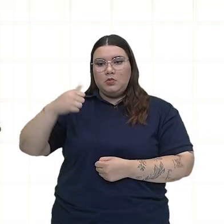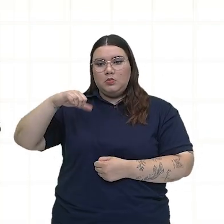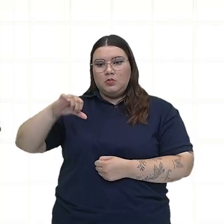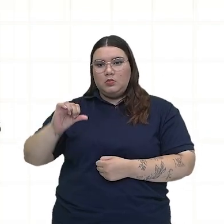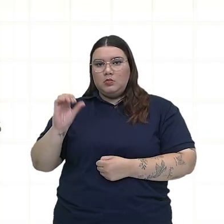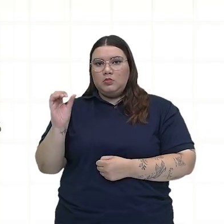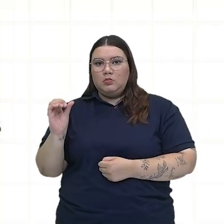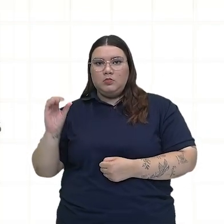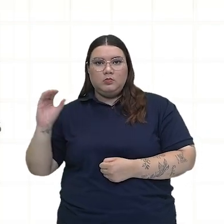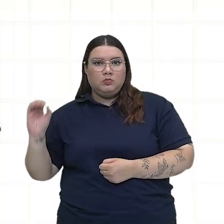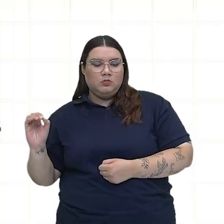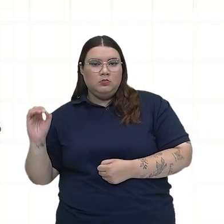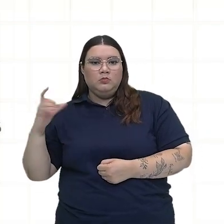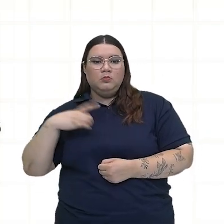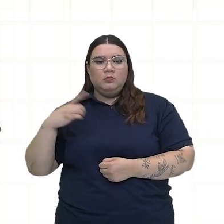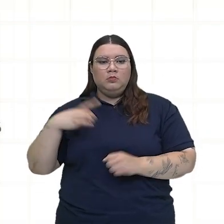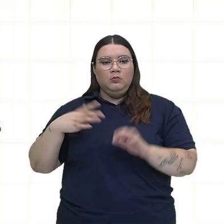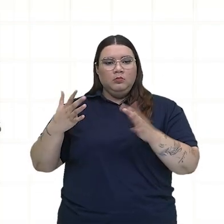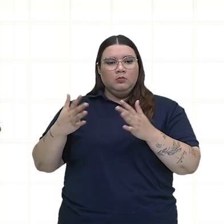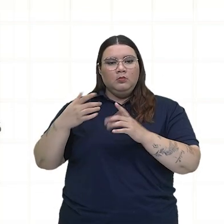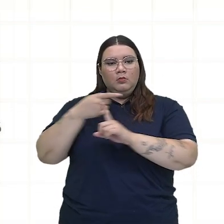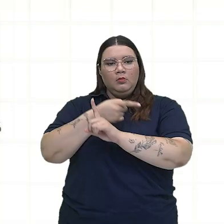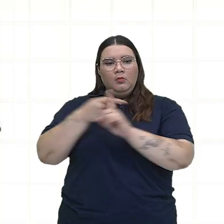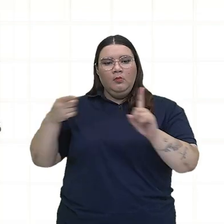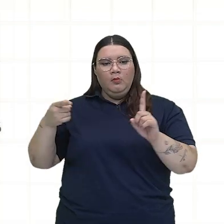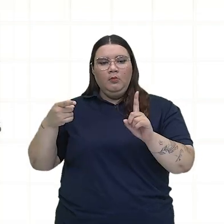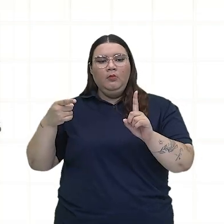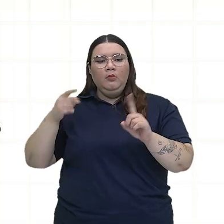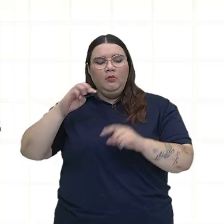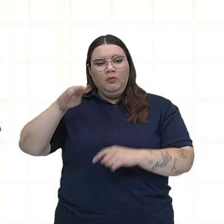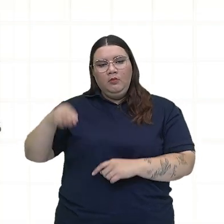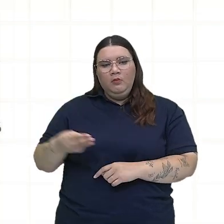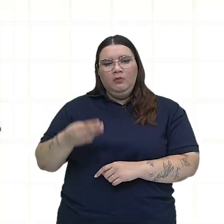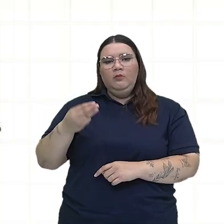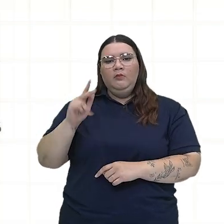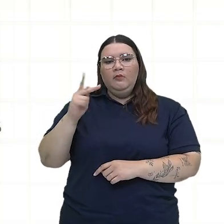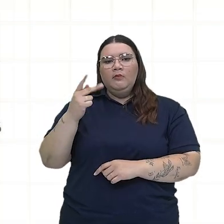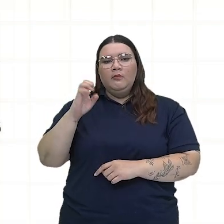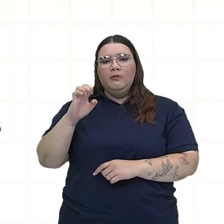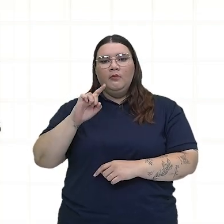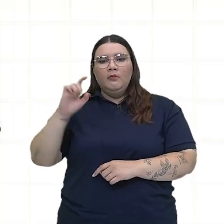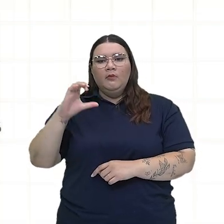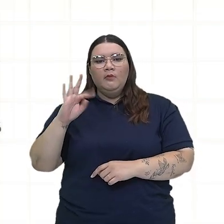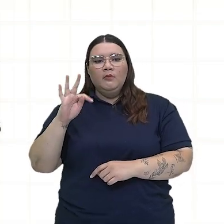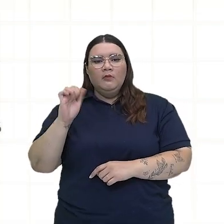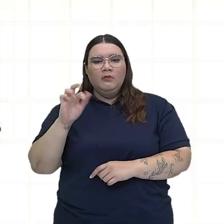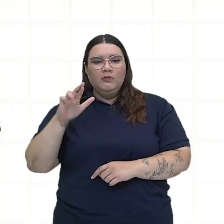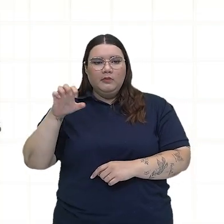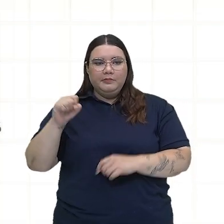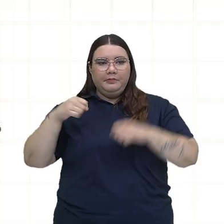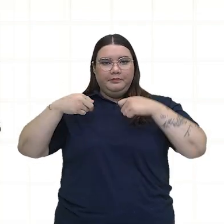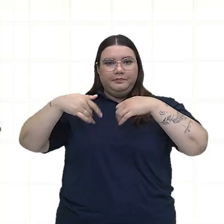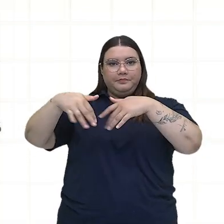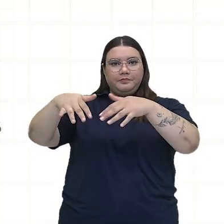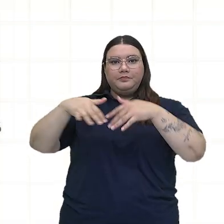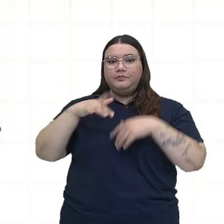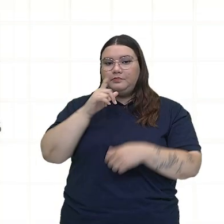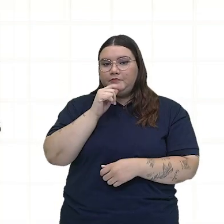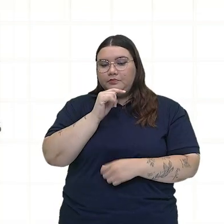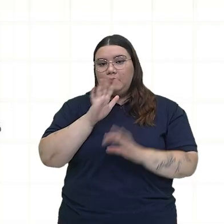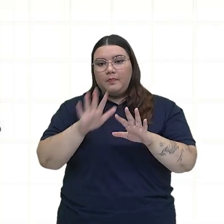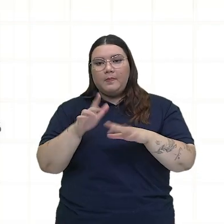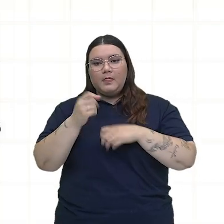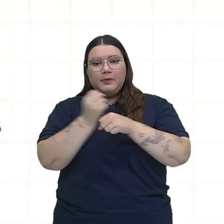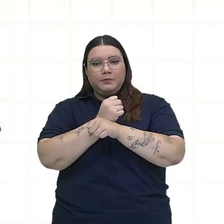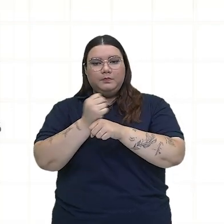500 mil de hectares no Brasil que utilizava irrigação. Mas se vocês forem acompanhando as barrinhas com